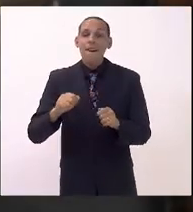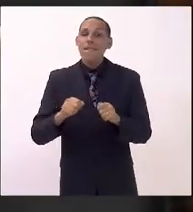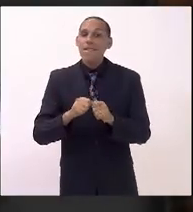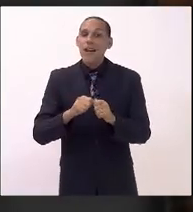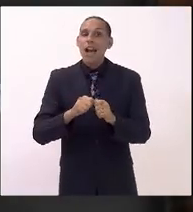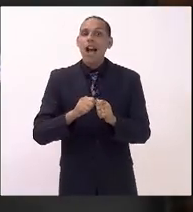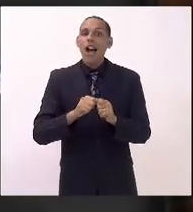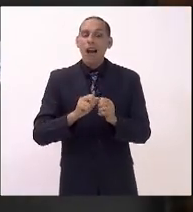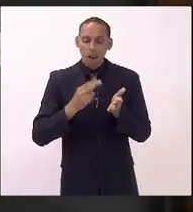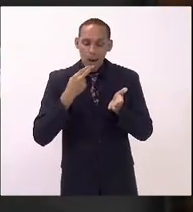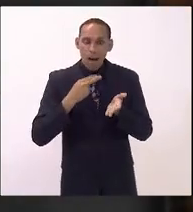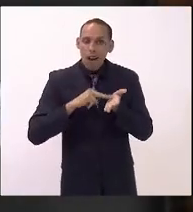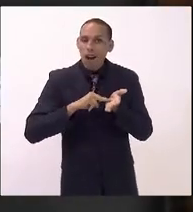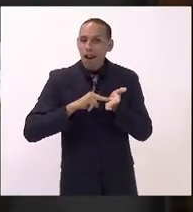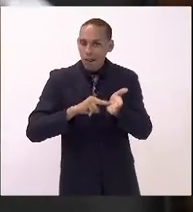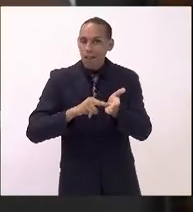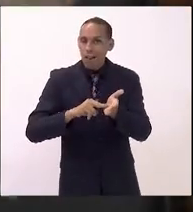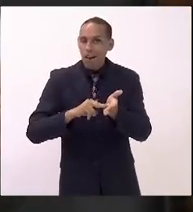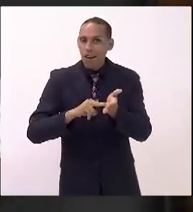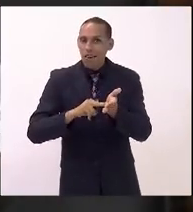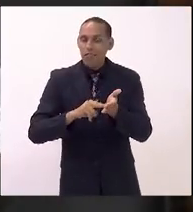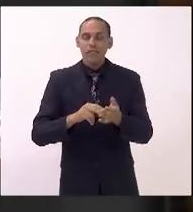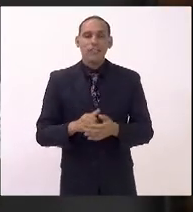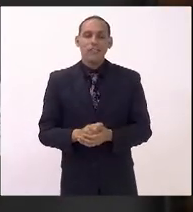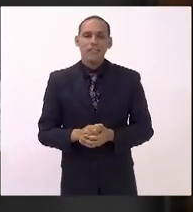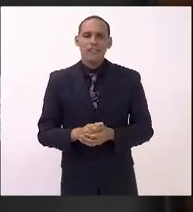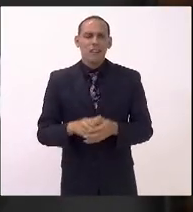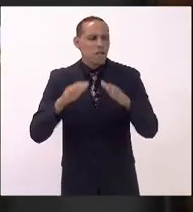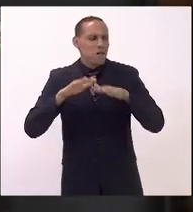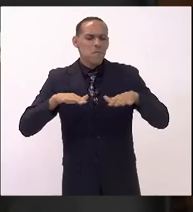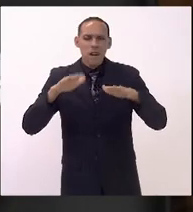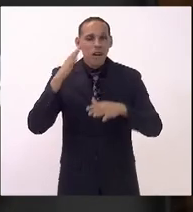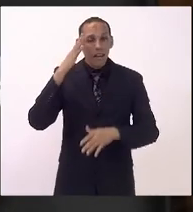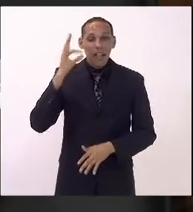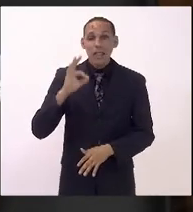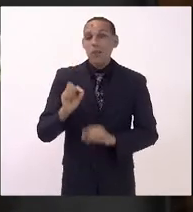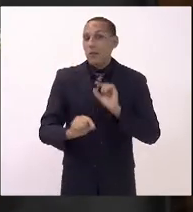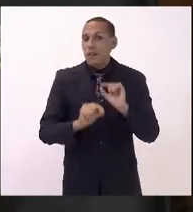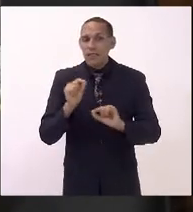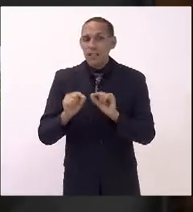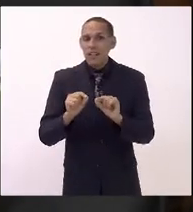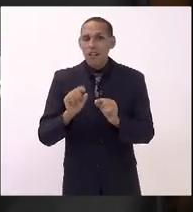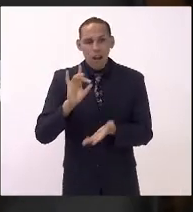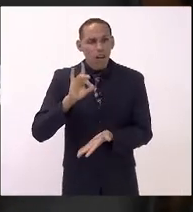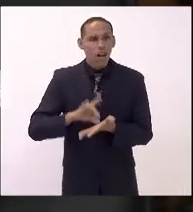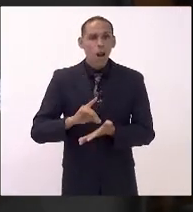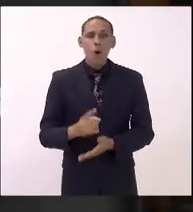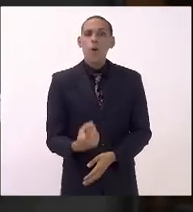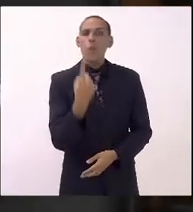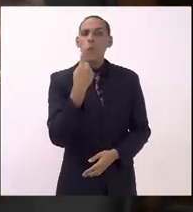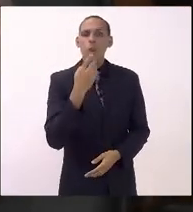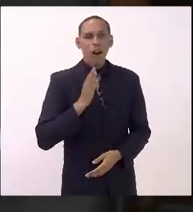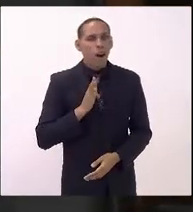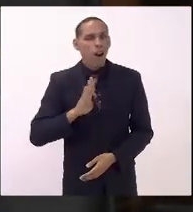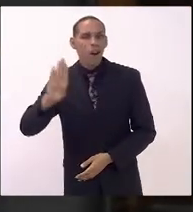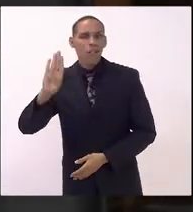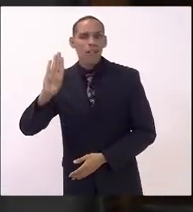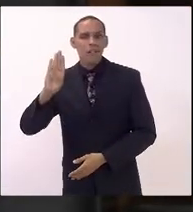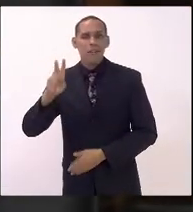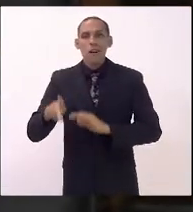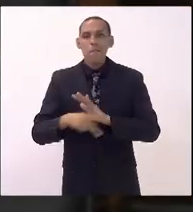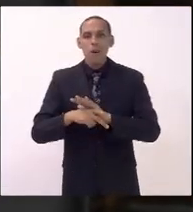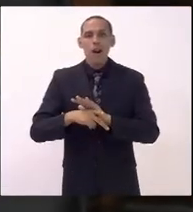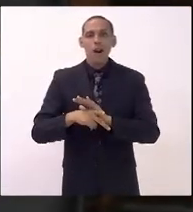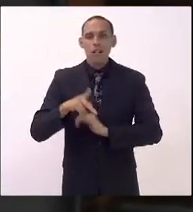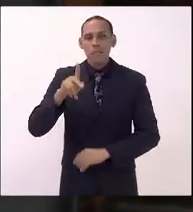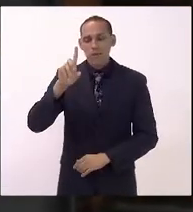de indicação, porque as pessoas não entenderam, com toda essa confusão, que oficialmente só tem um candidato indicado para a direção